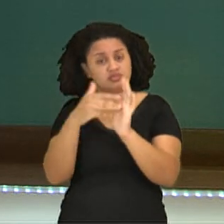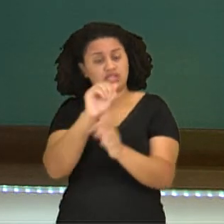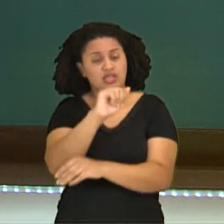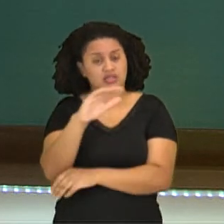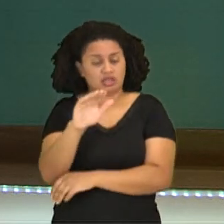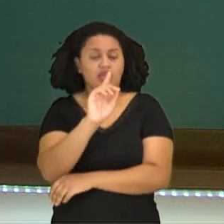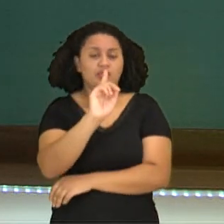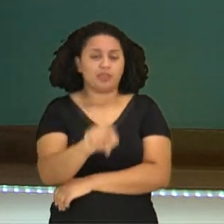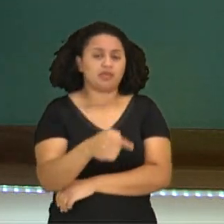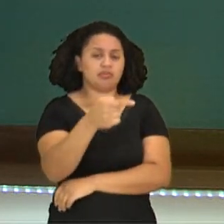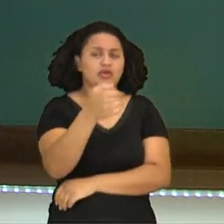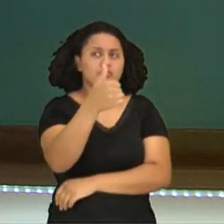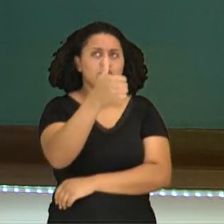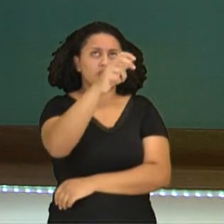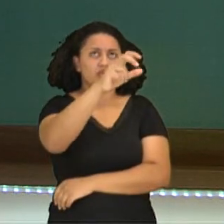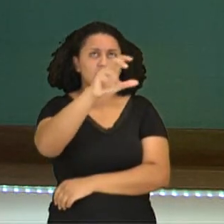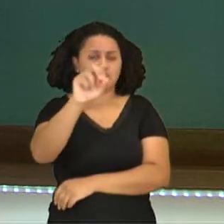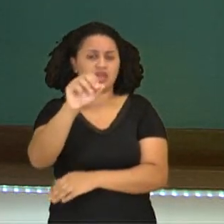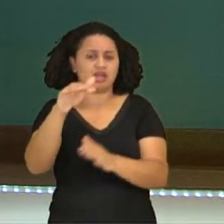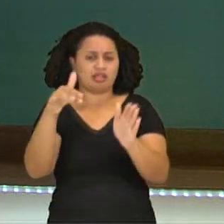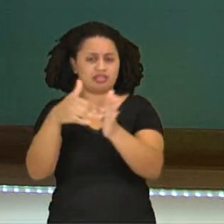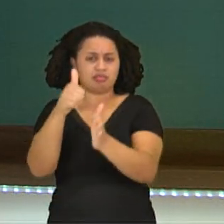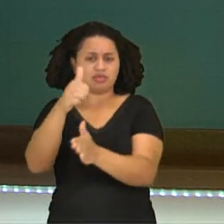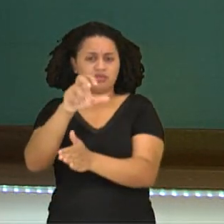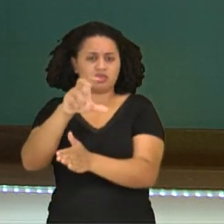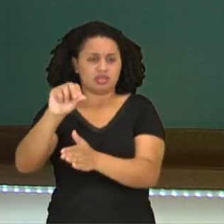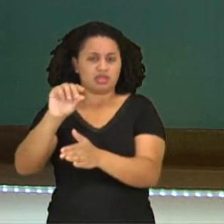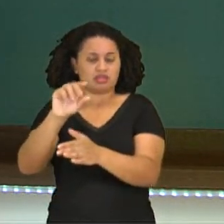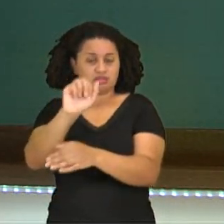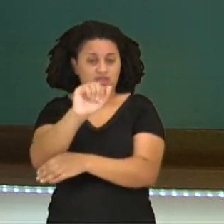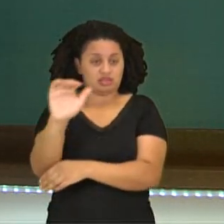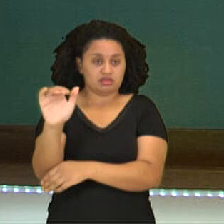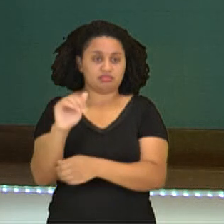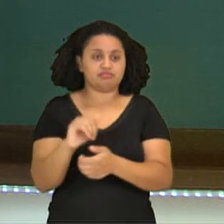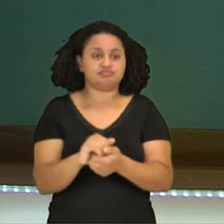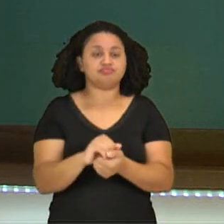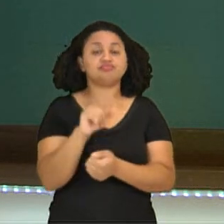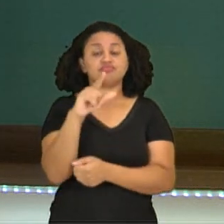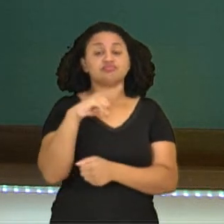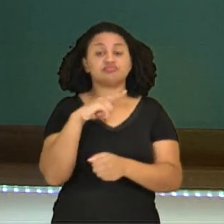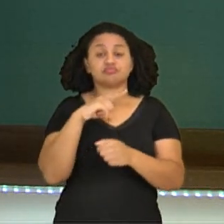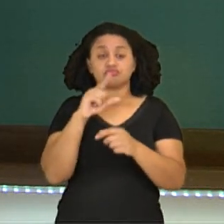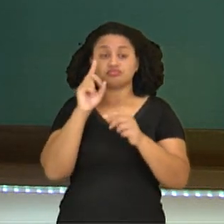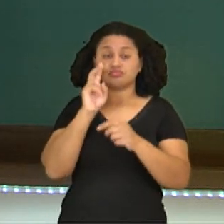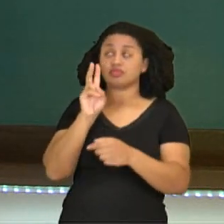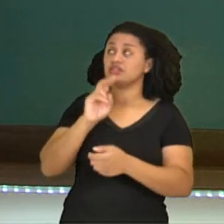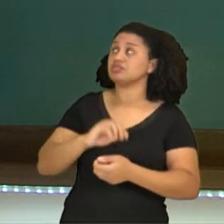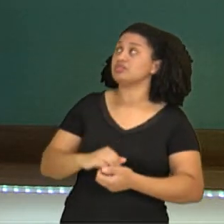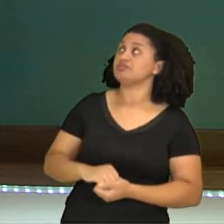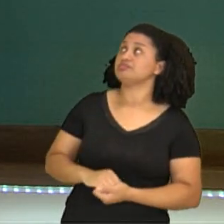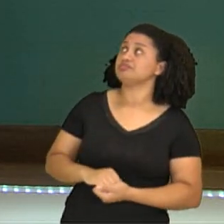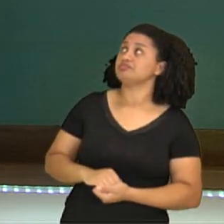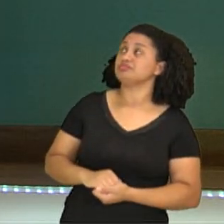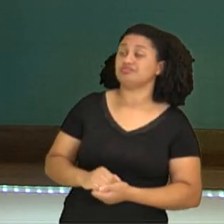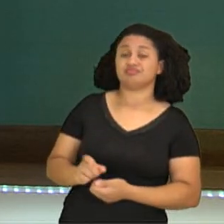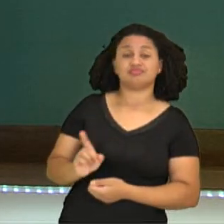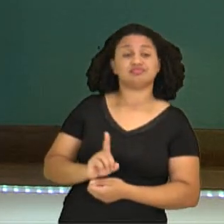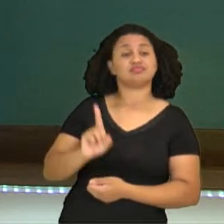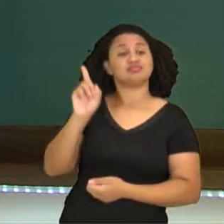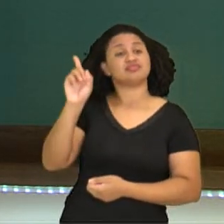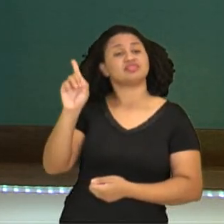muito tempo. Seriam os ancestrais, aqui vocês estão vendo o Museu de Kerma. Fascinante isso, gente, olha isso aqui.